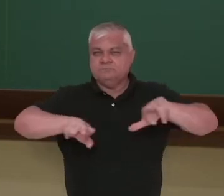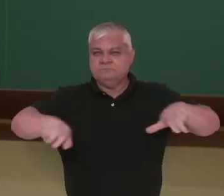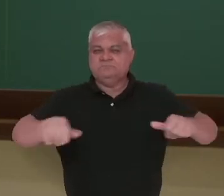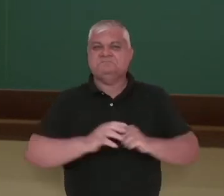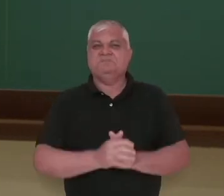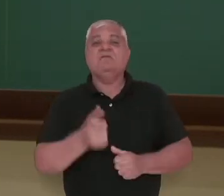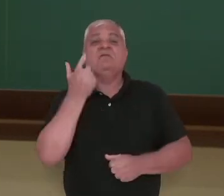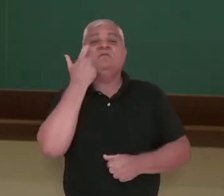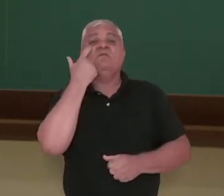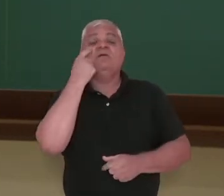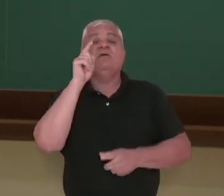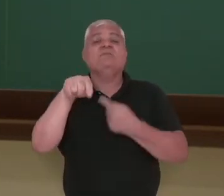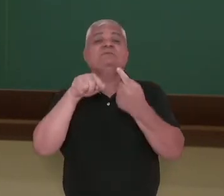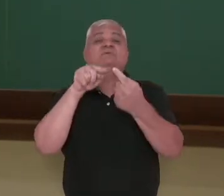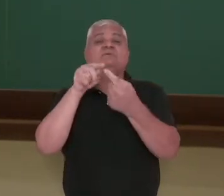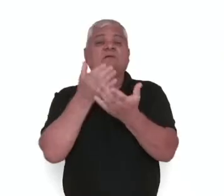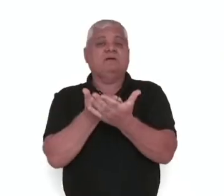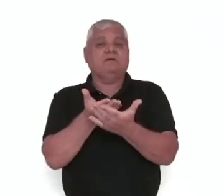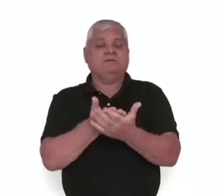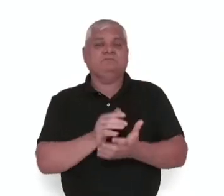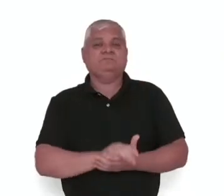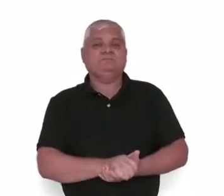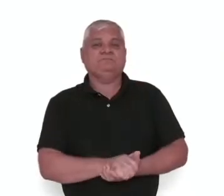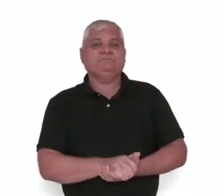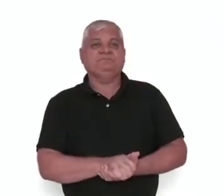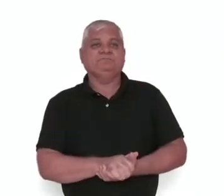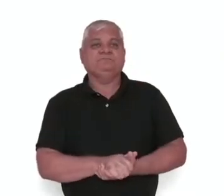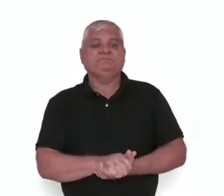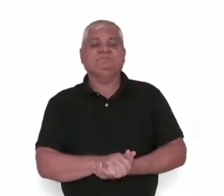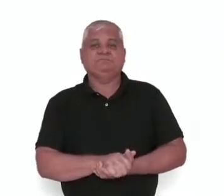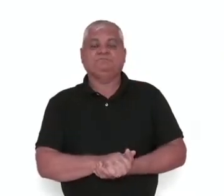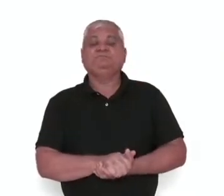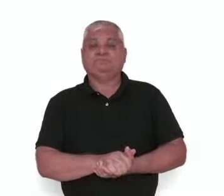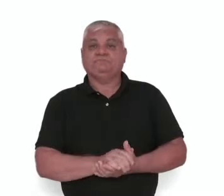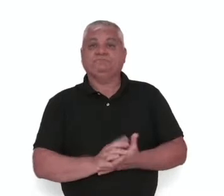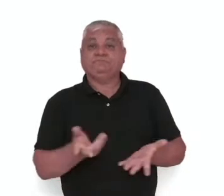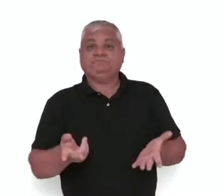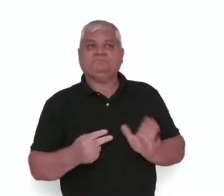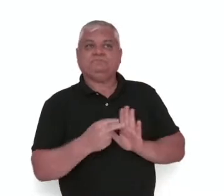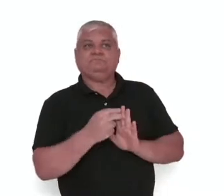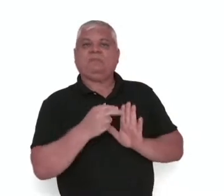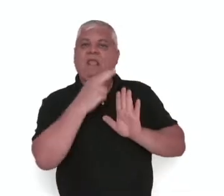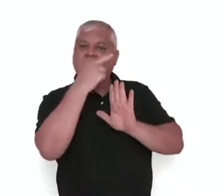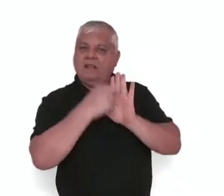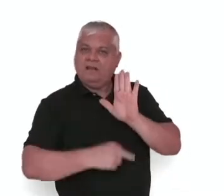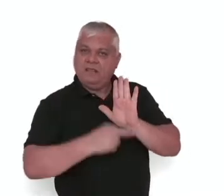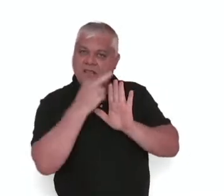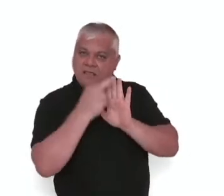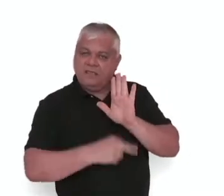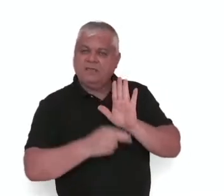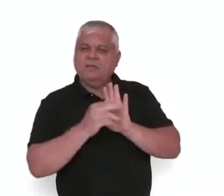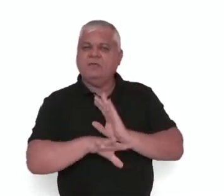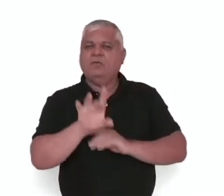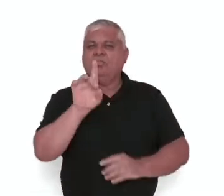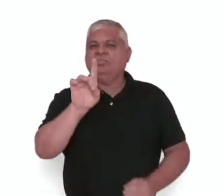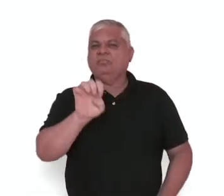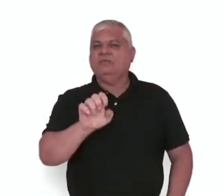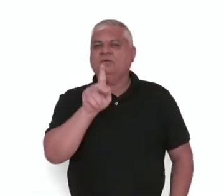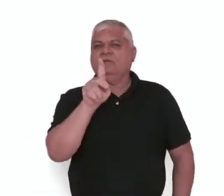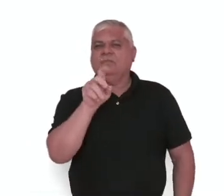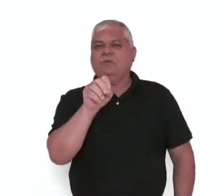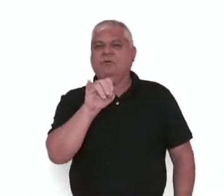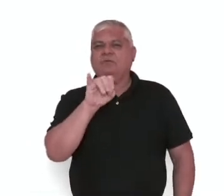que elaboramos para esse momento. Então vejam, os nossos objetivos consistem em fazer a leitura de um